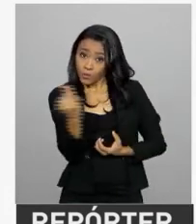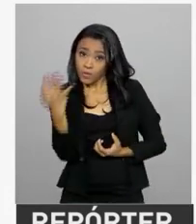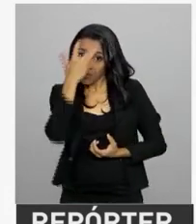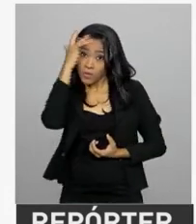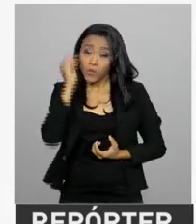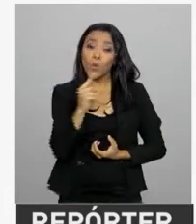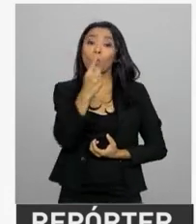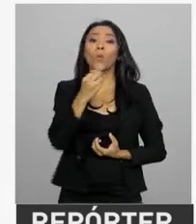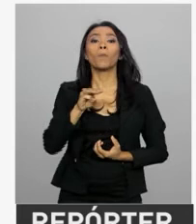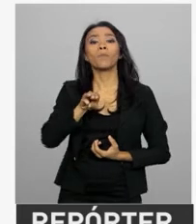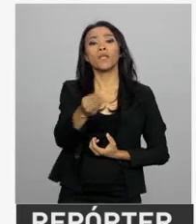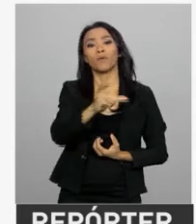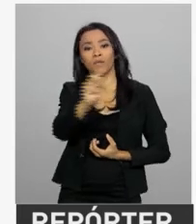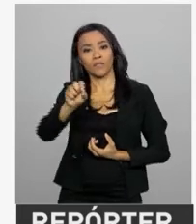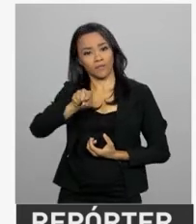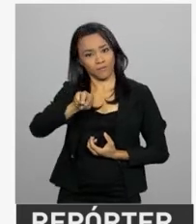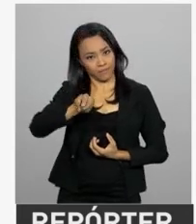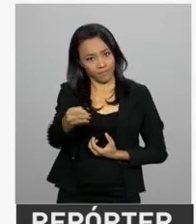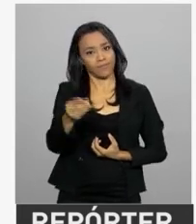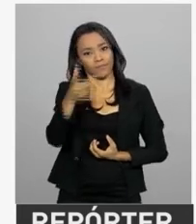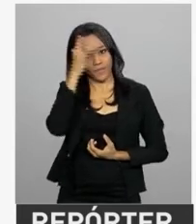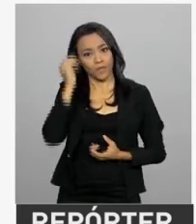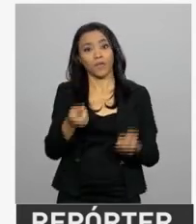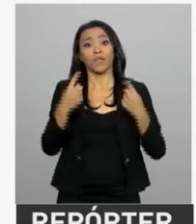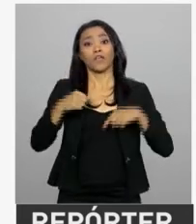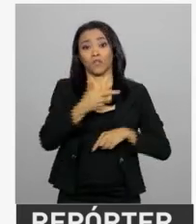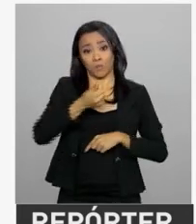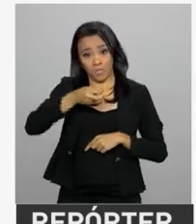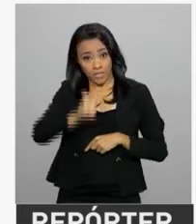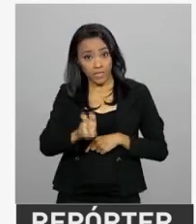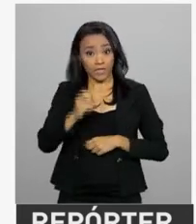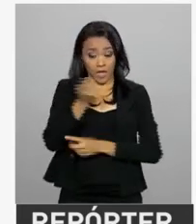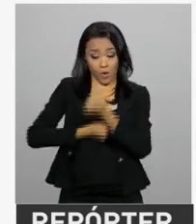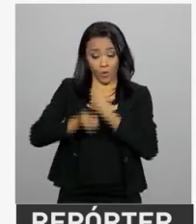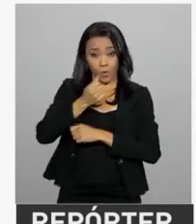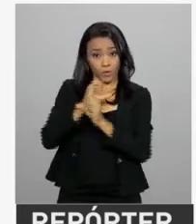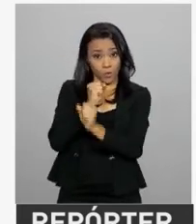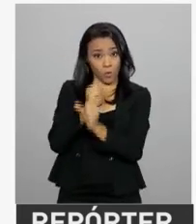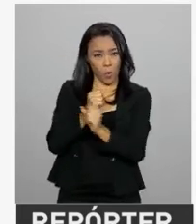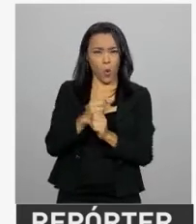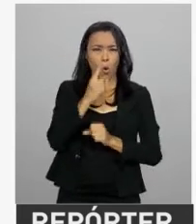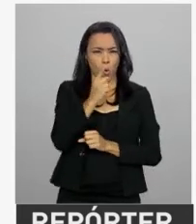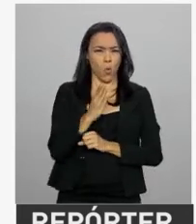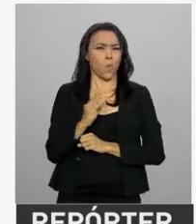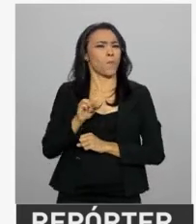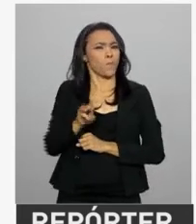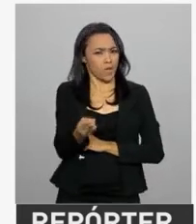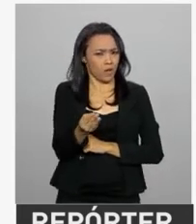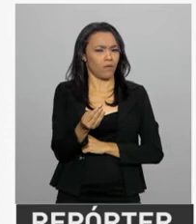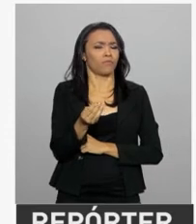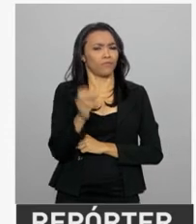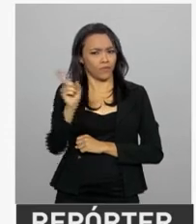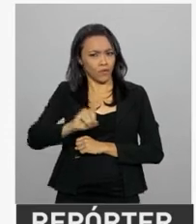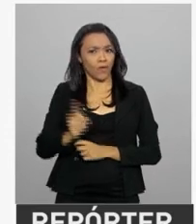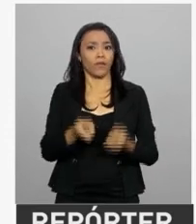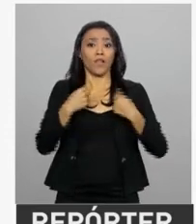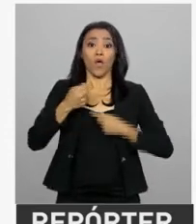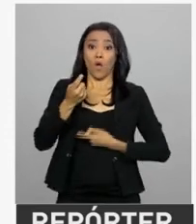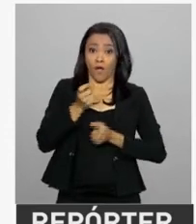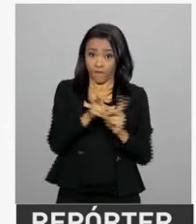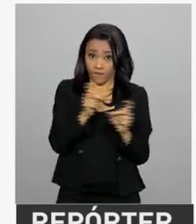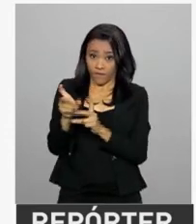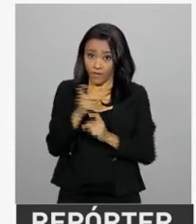de 1,5 milhão de habitantes. Em 2015, a economia somou pouco mais de US$1 bilhão. O comércio entre